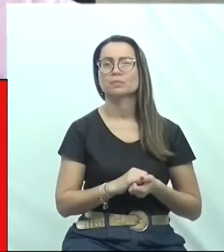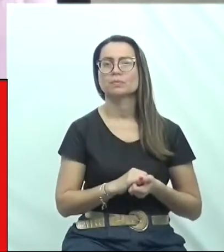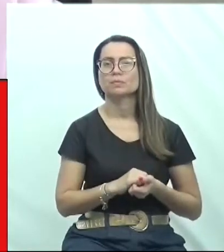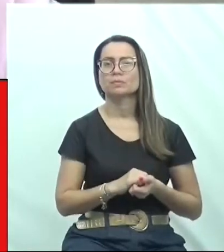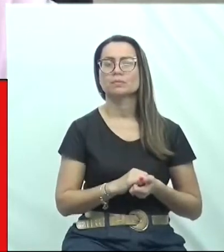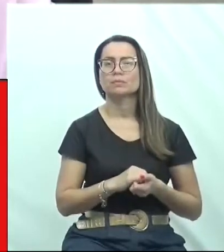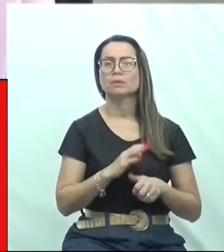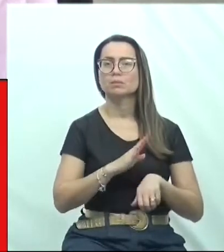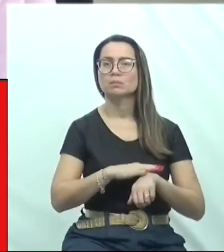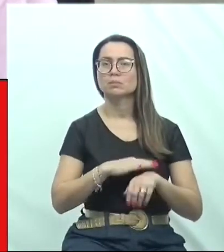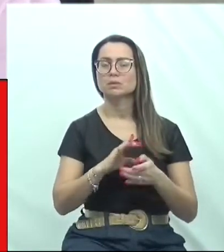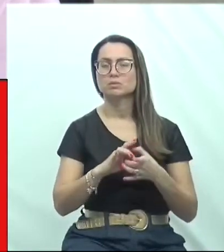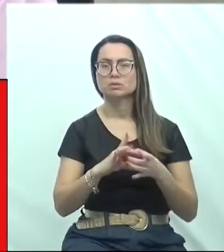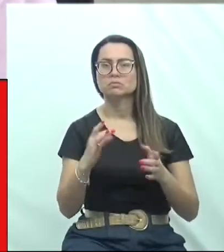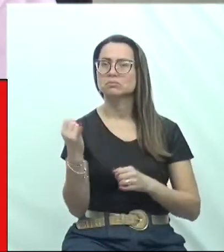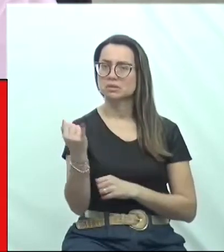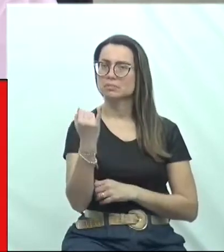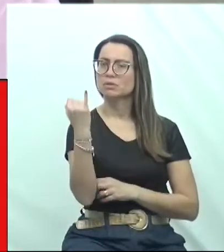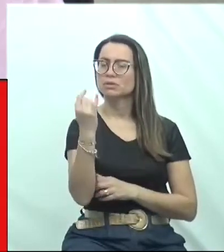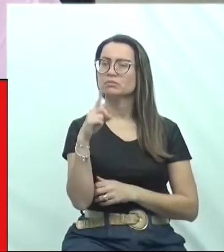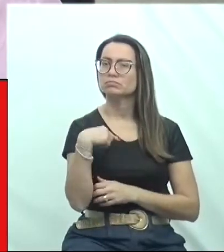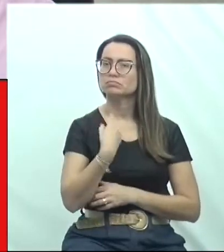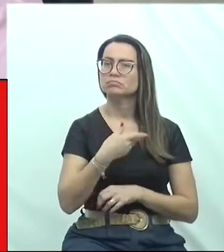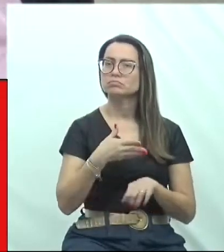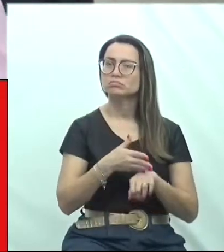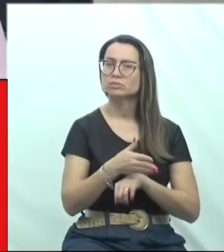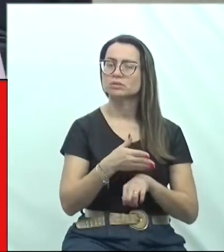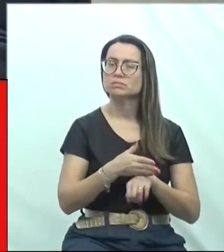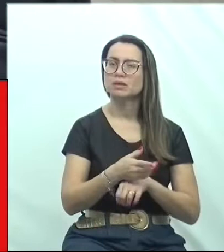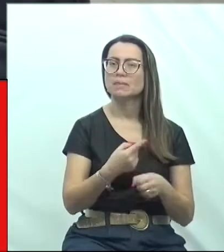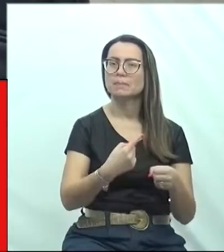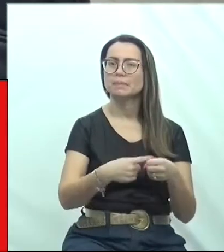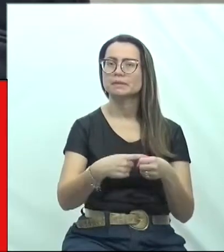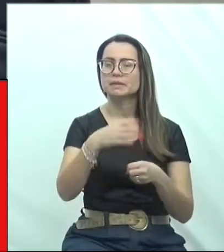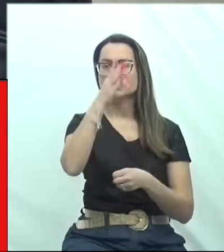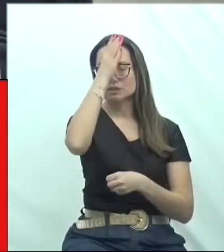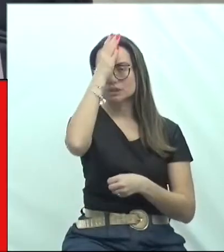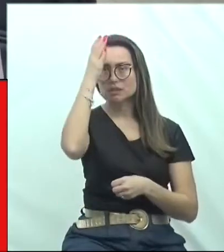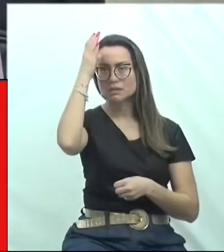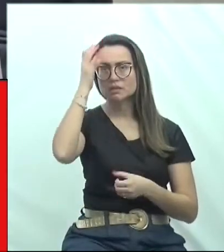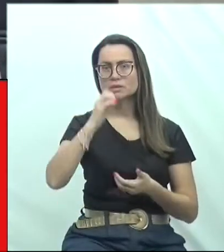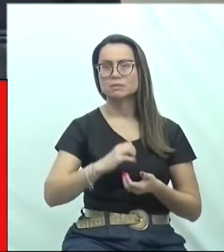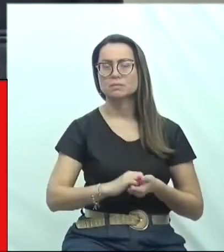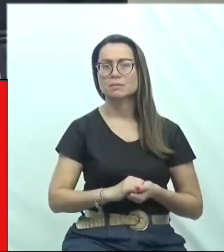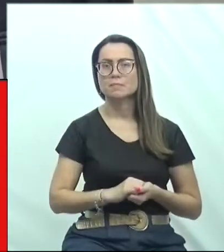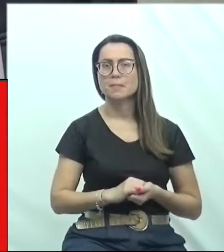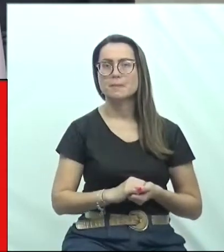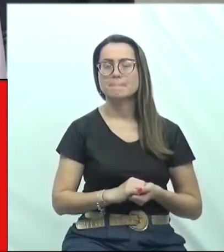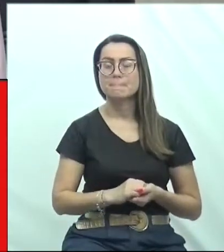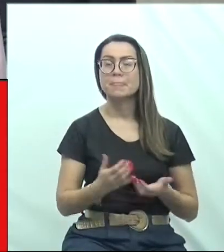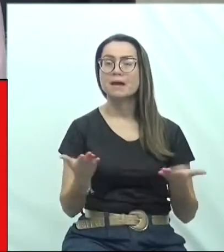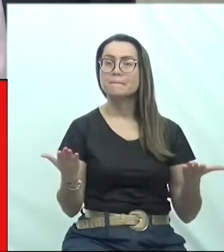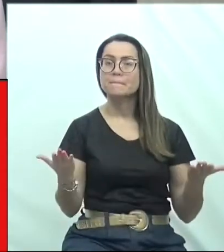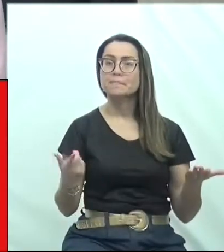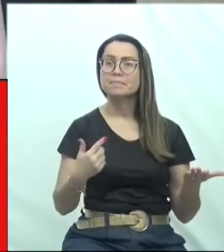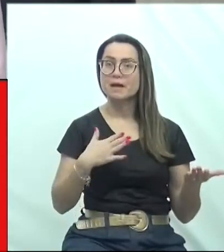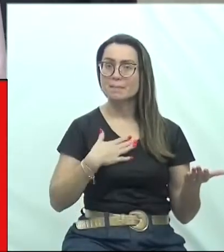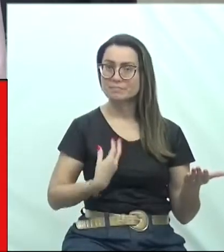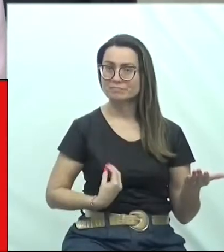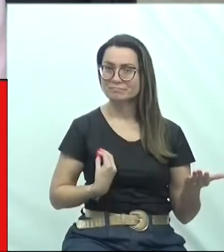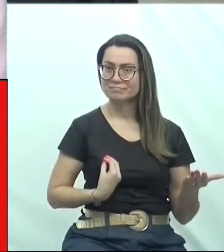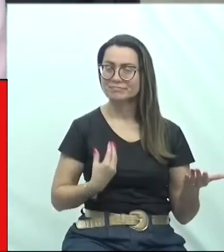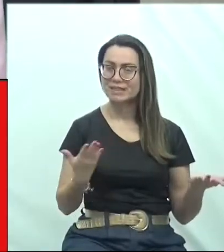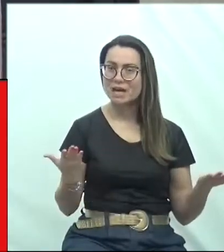Tribuna Livre, que é de grande importância para o município de Criciúma. E a minha presença hoje aqui também é